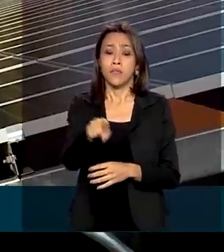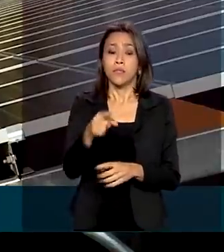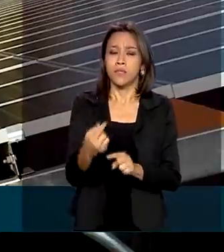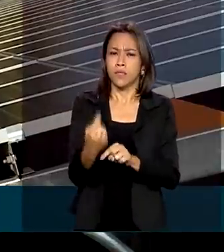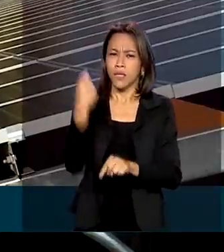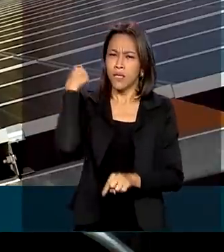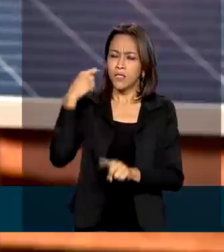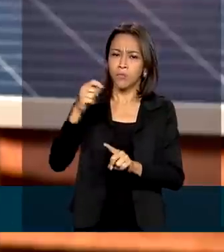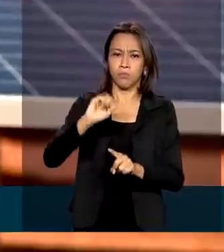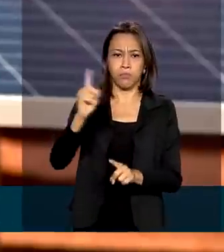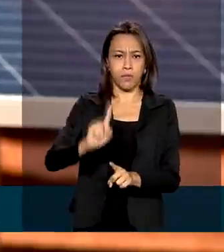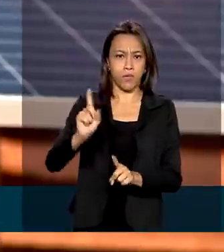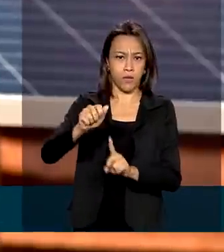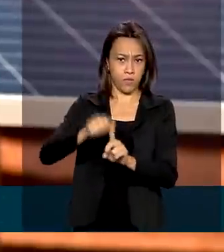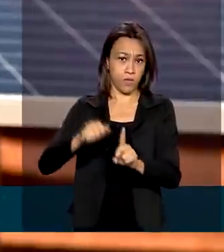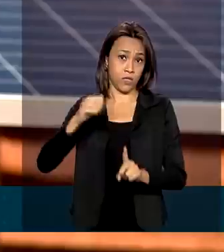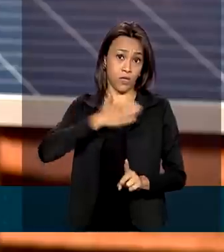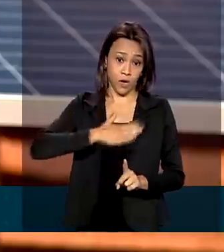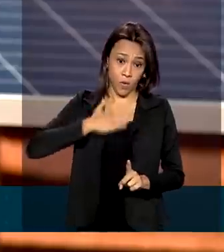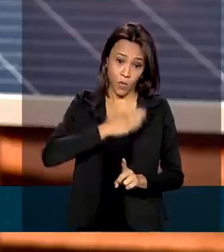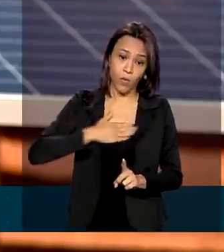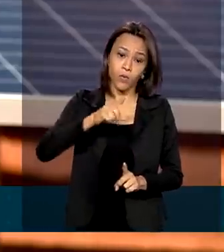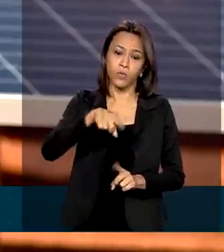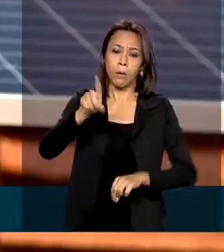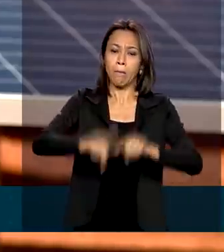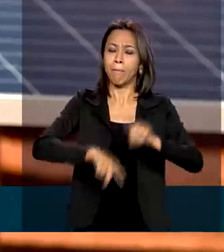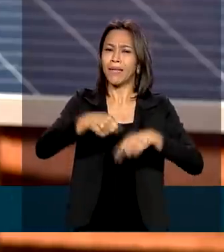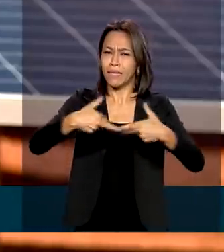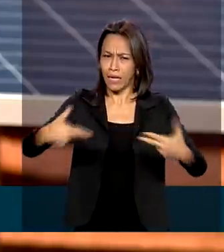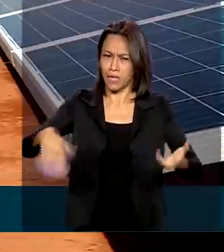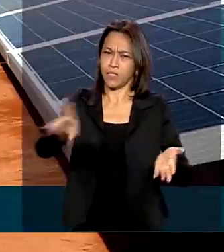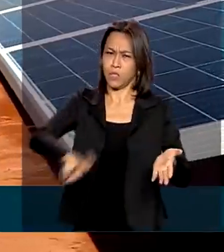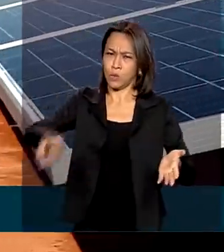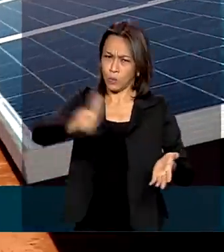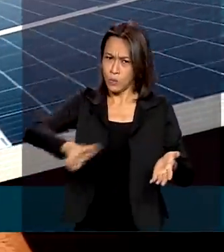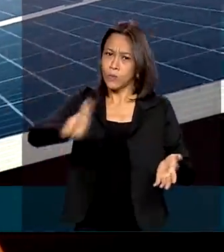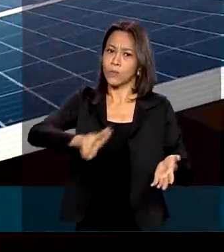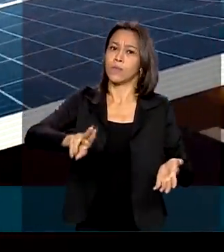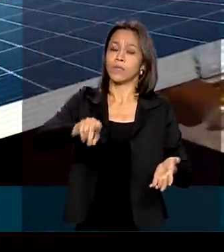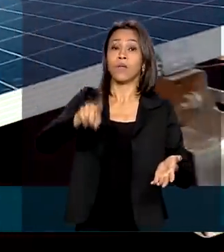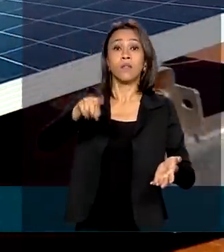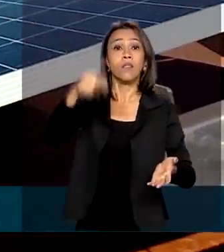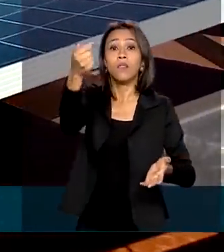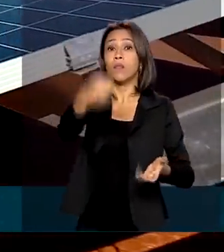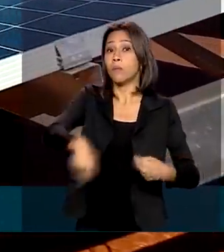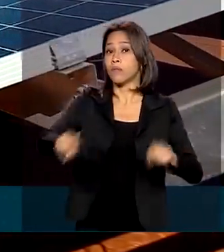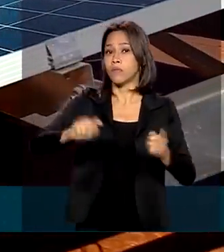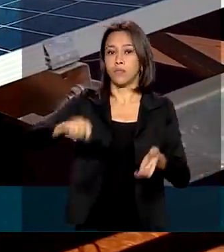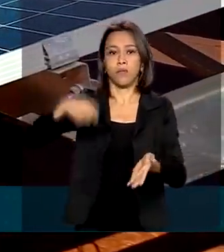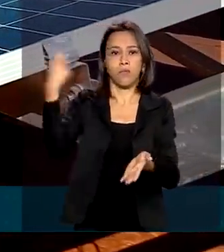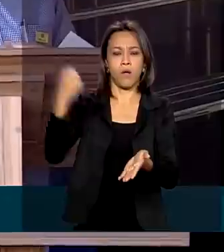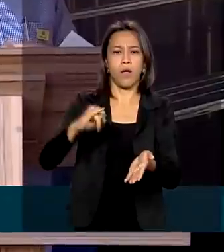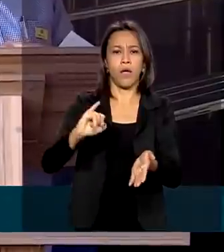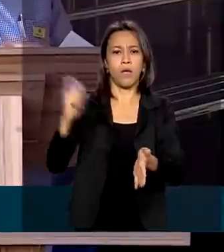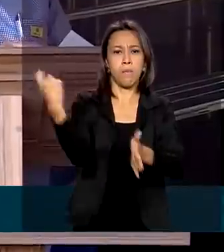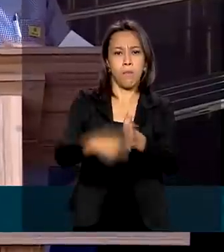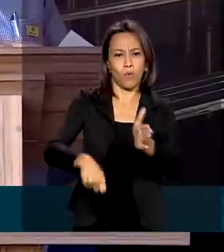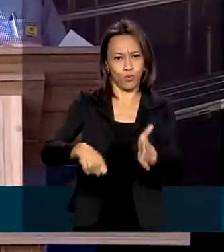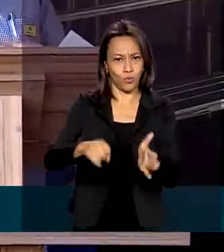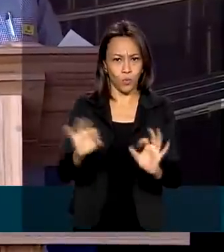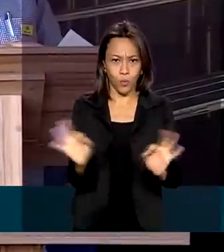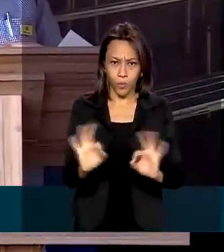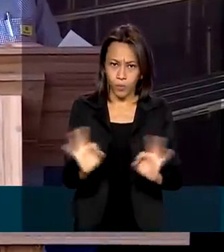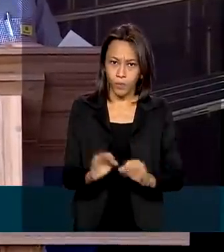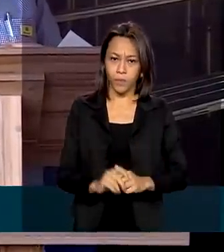1º de agosto, a importação de equipamentos de energia solar está isenta de impostos no país. As